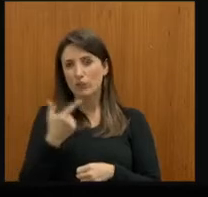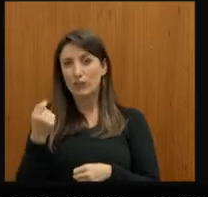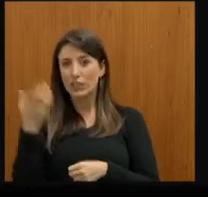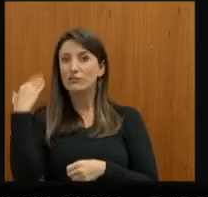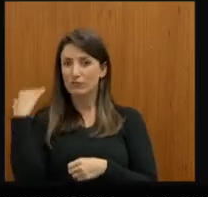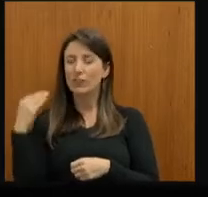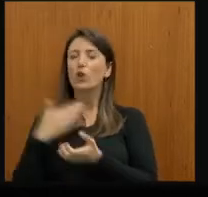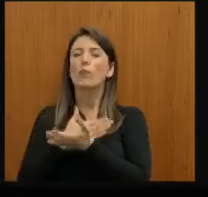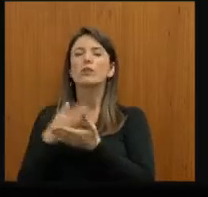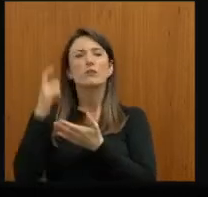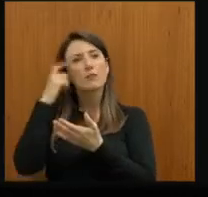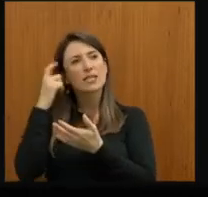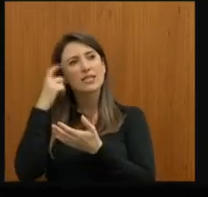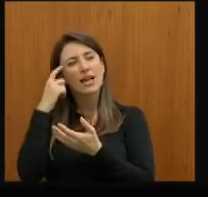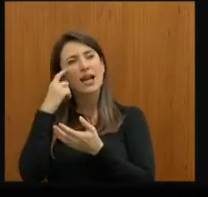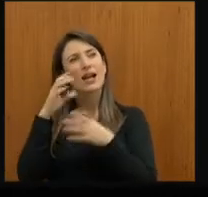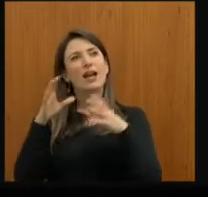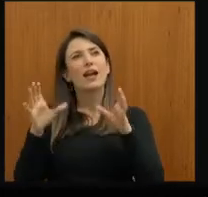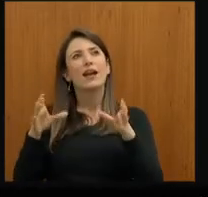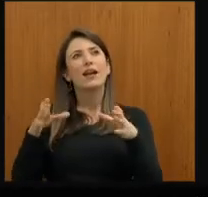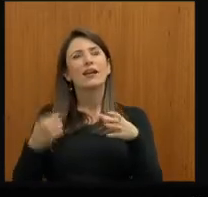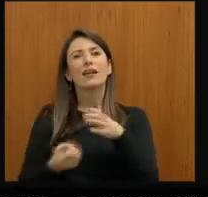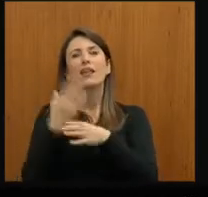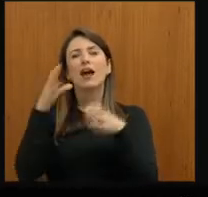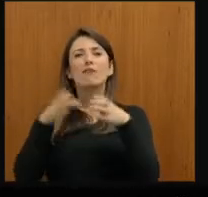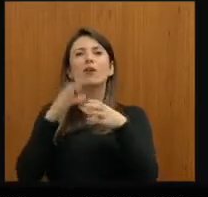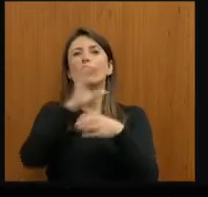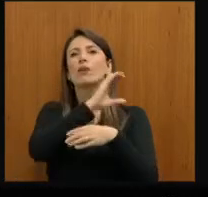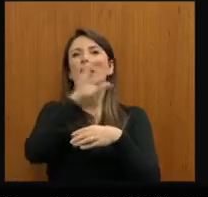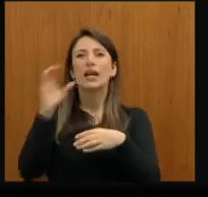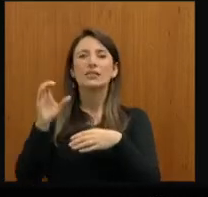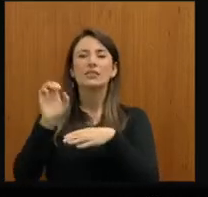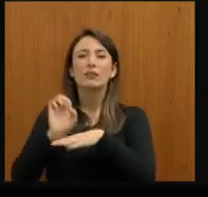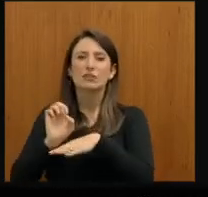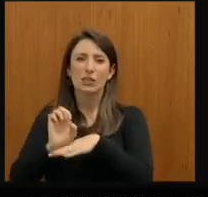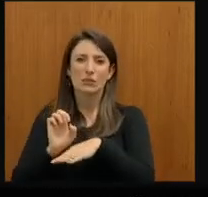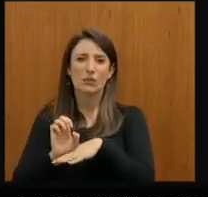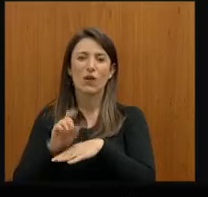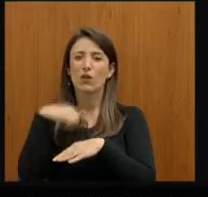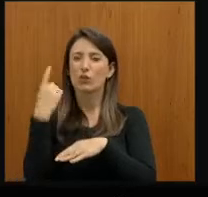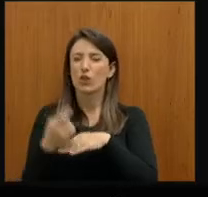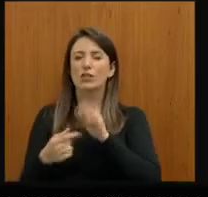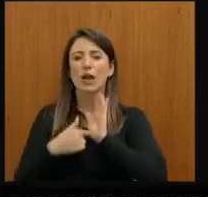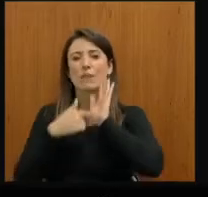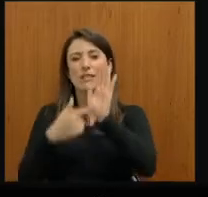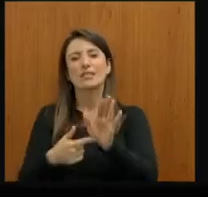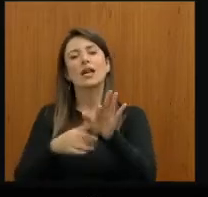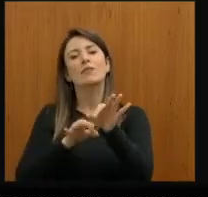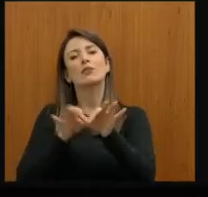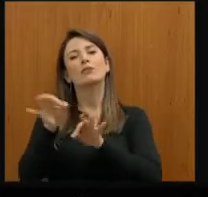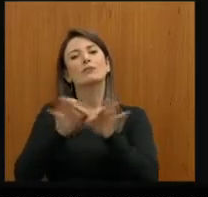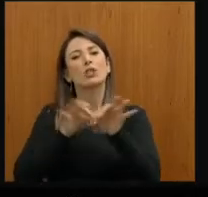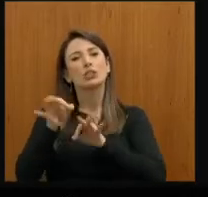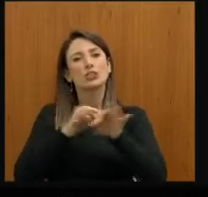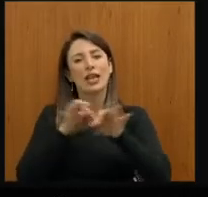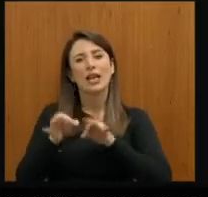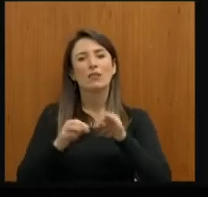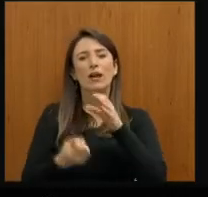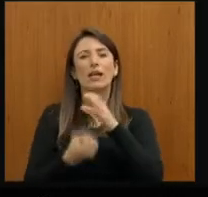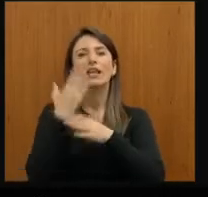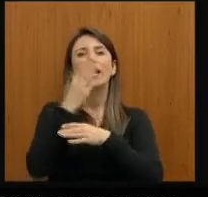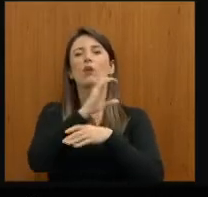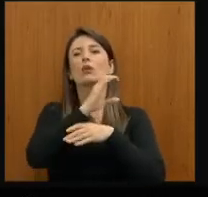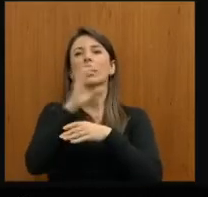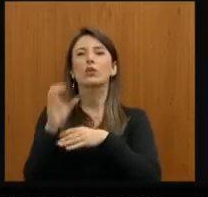Estadual nós apresentamos administração superior da Defensoria Pública um projeto para criação da Coordenadoria Estadual de